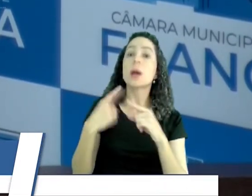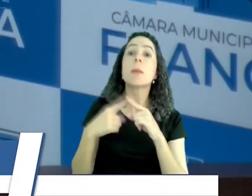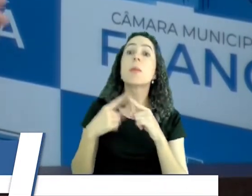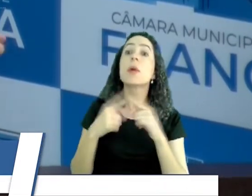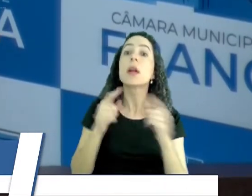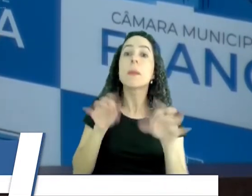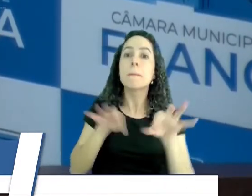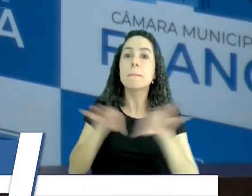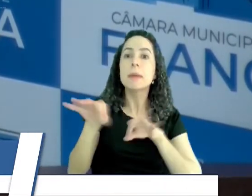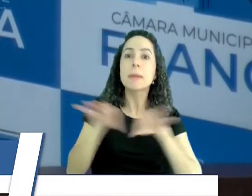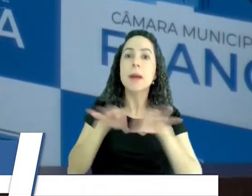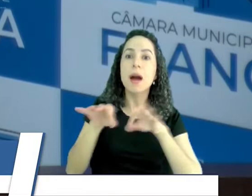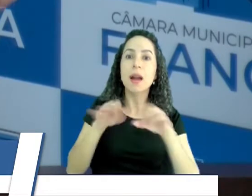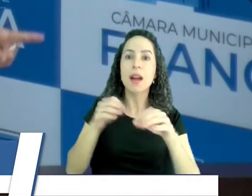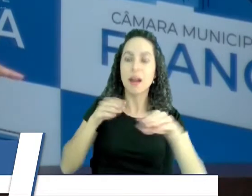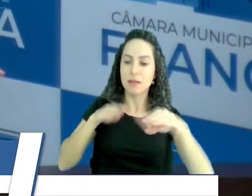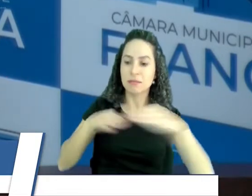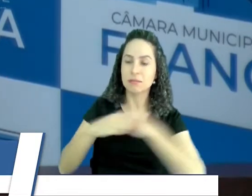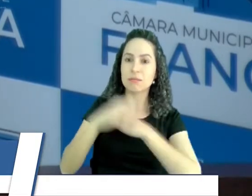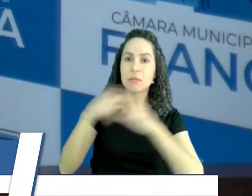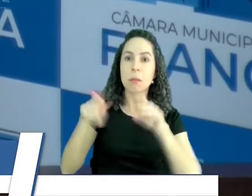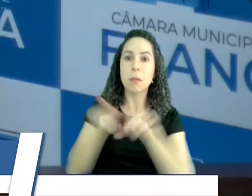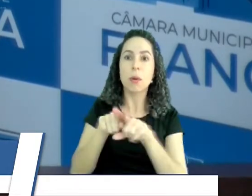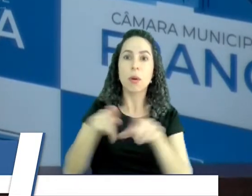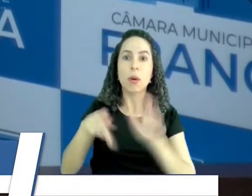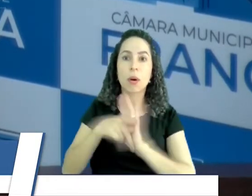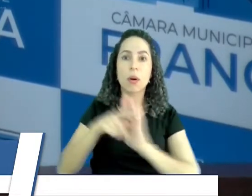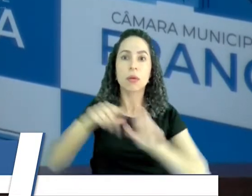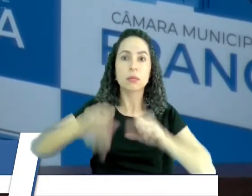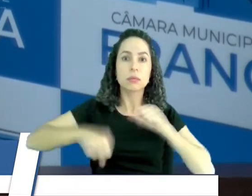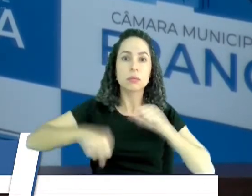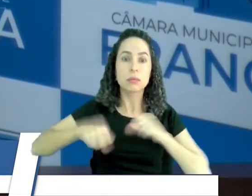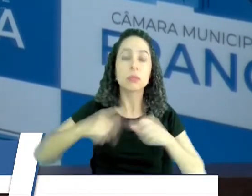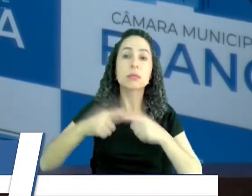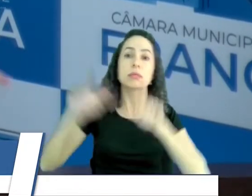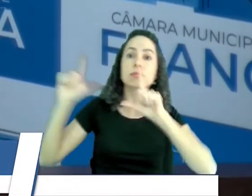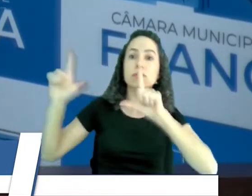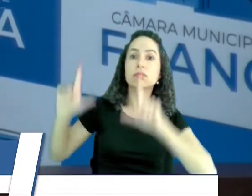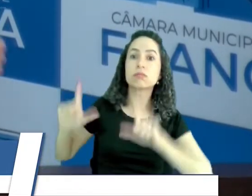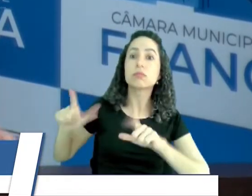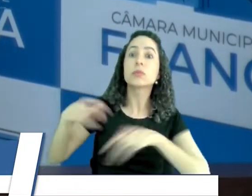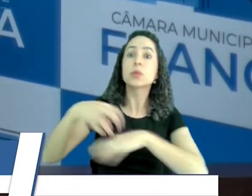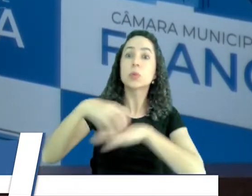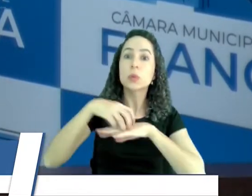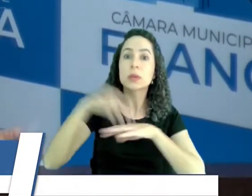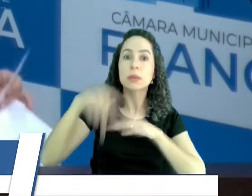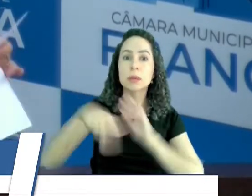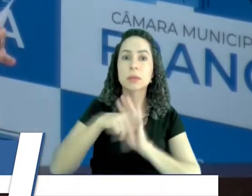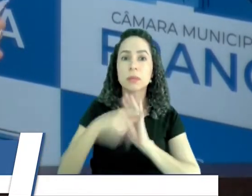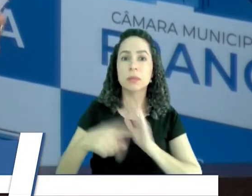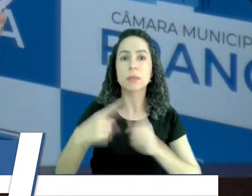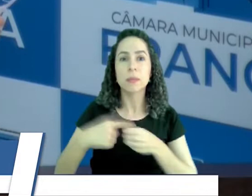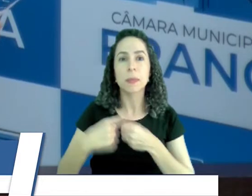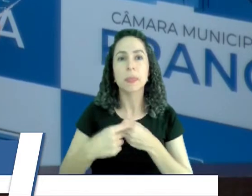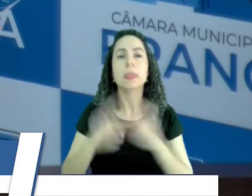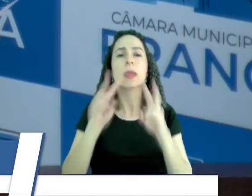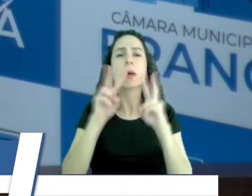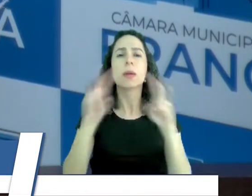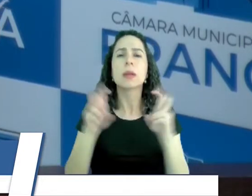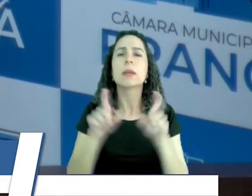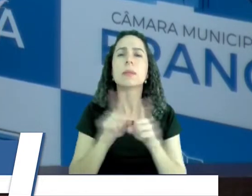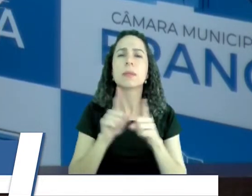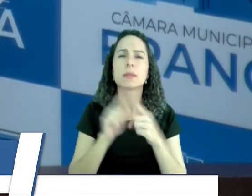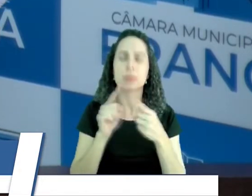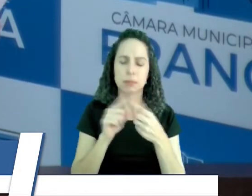ciclovias sinalizadas? Por que não termos sinalização turística na cidade? Enfim, que mais que nós falamos? Eu falei que das três pautas,